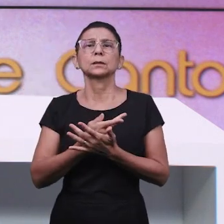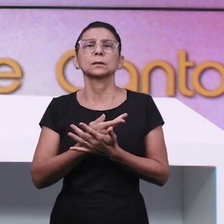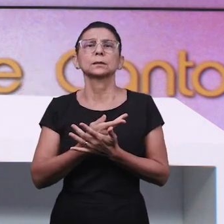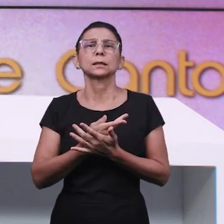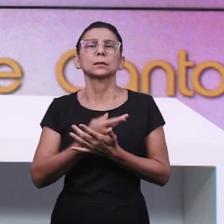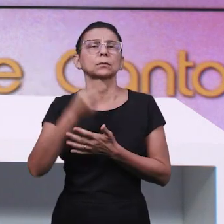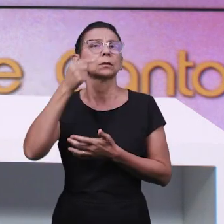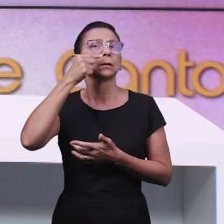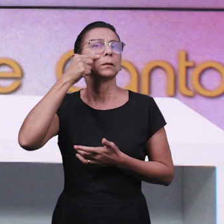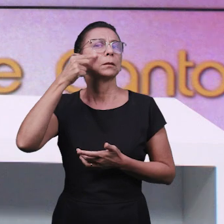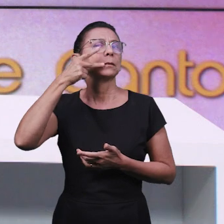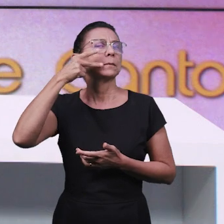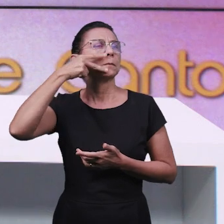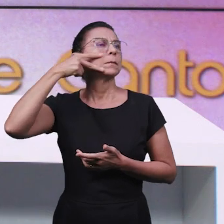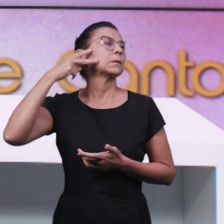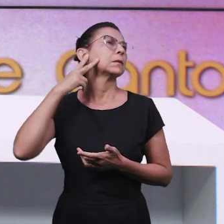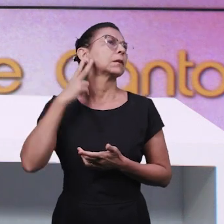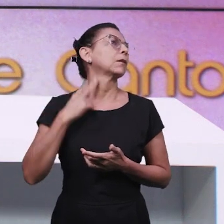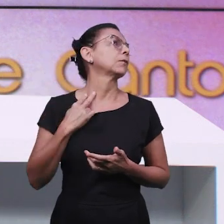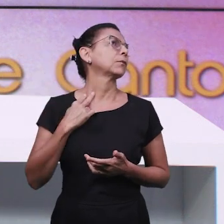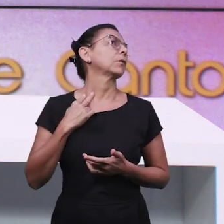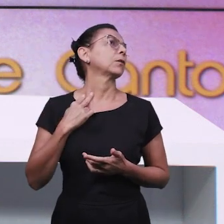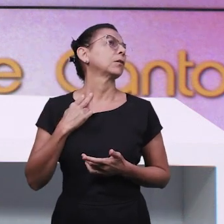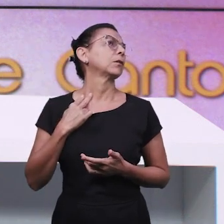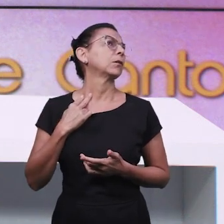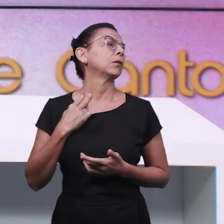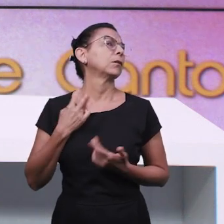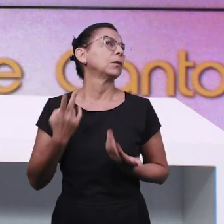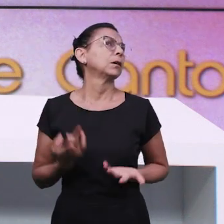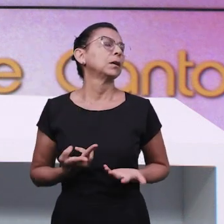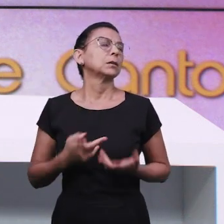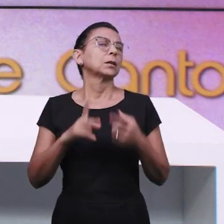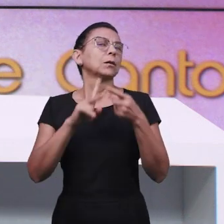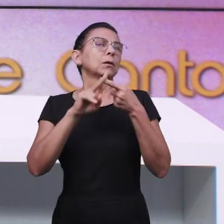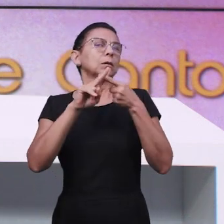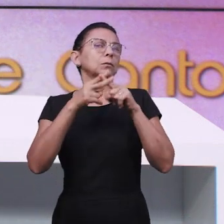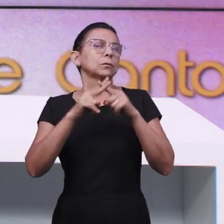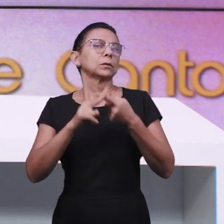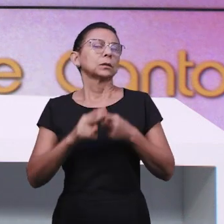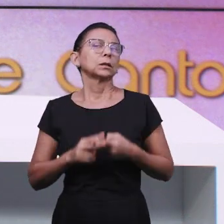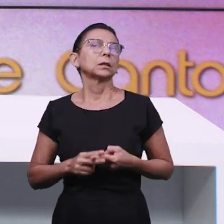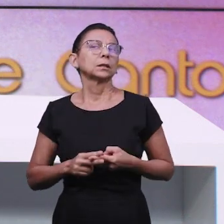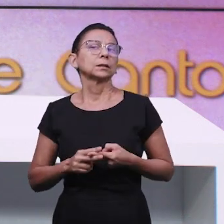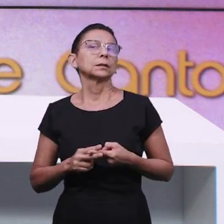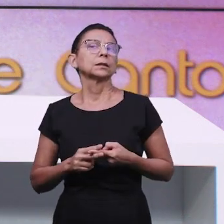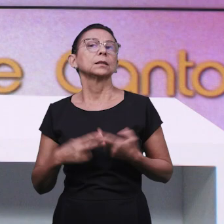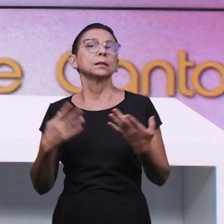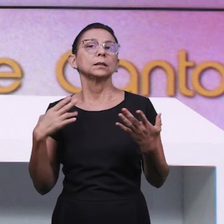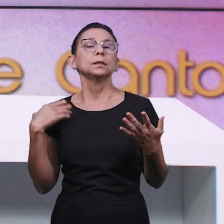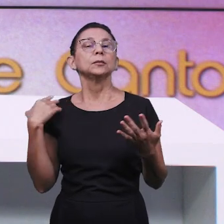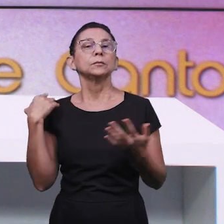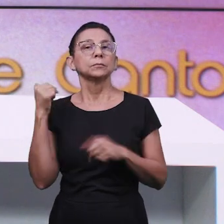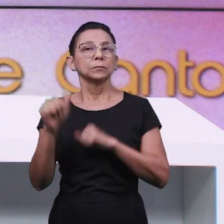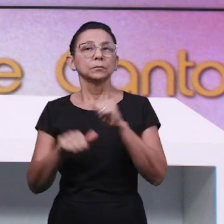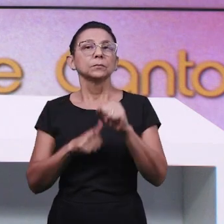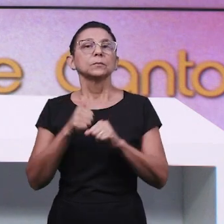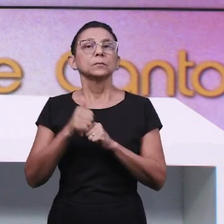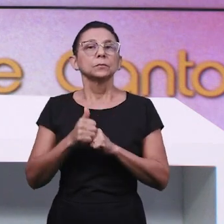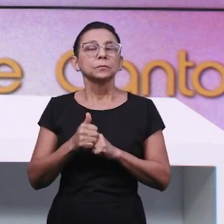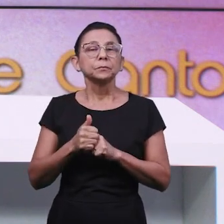trato vocal com os nossos articuladores. Eles estão realizando ajustes e gerando ressonância.